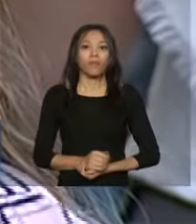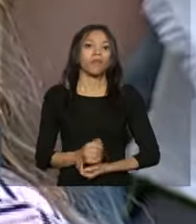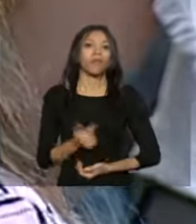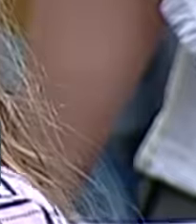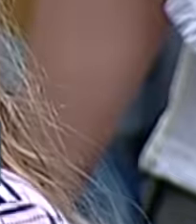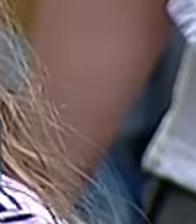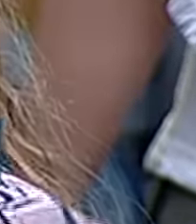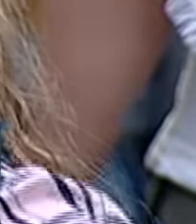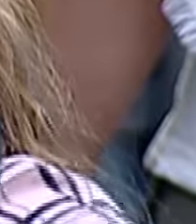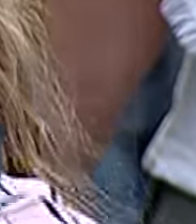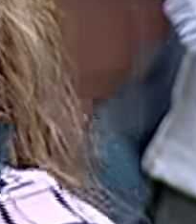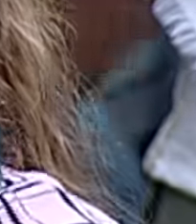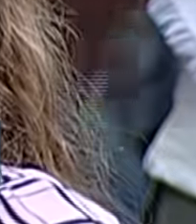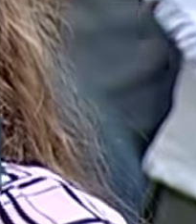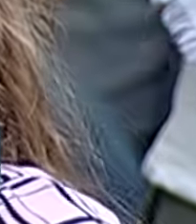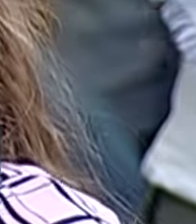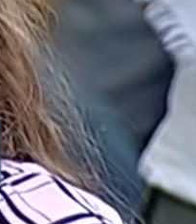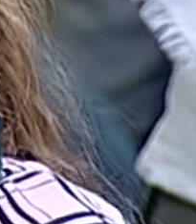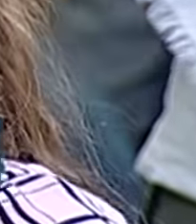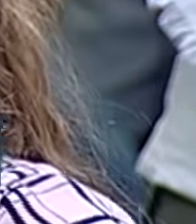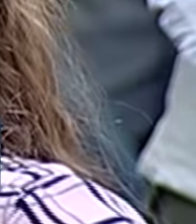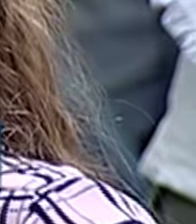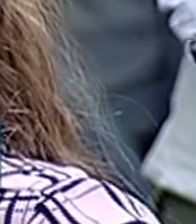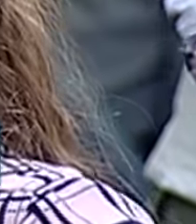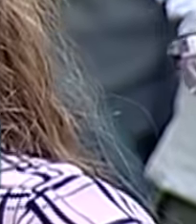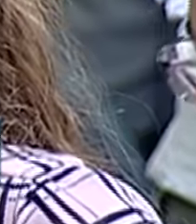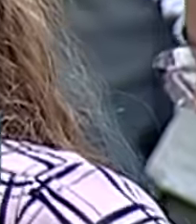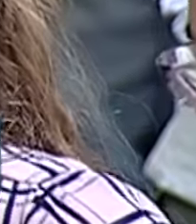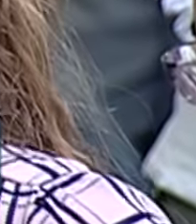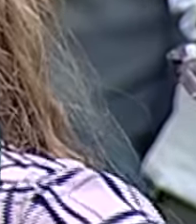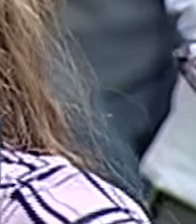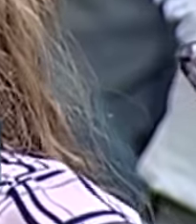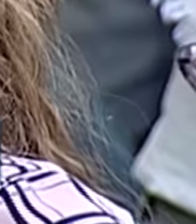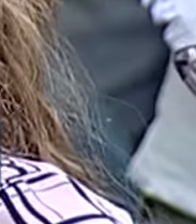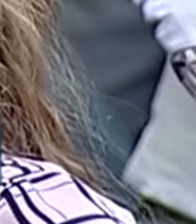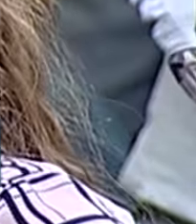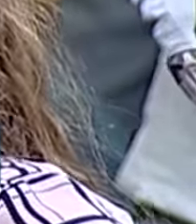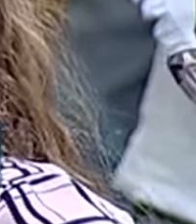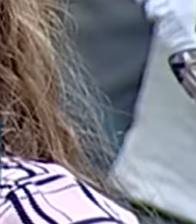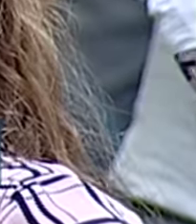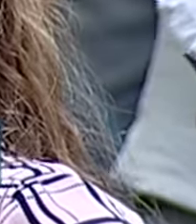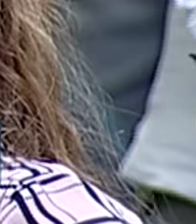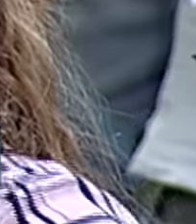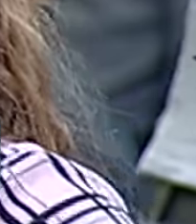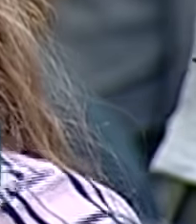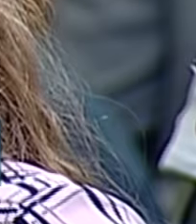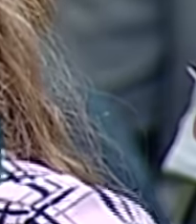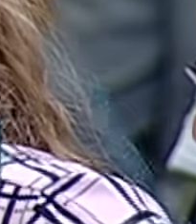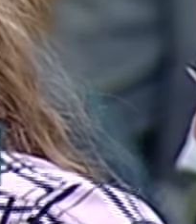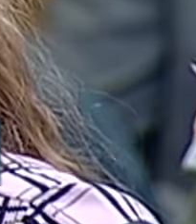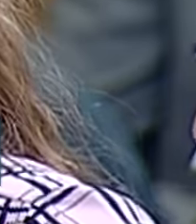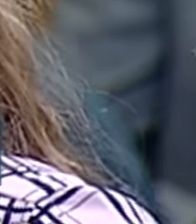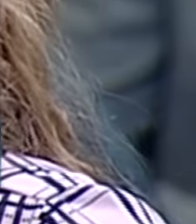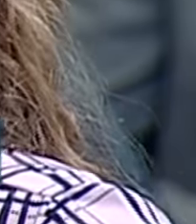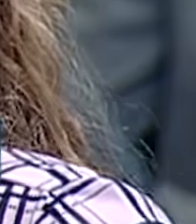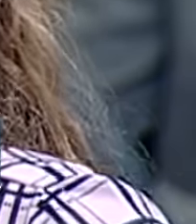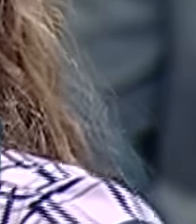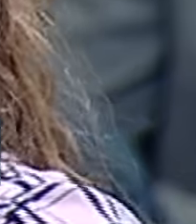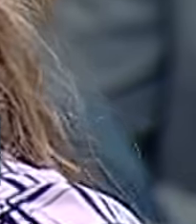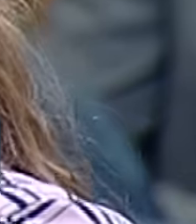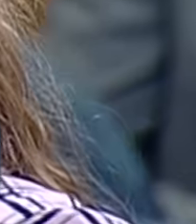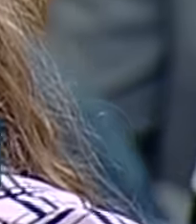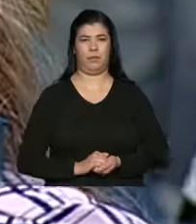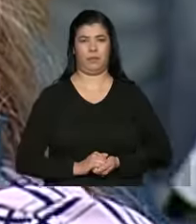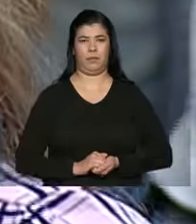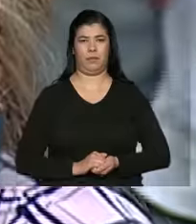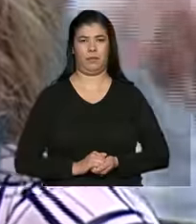dessa cobrança de comissão por médicos e hospitais isso hoje ele pode ser regulado apenas eh pelo